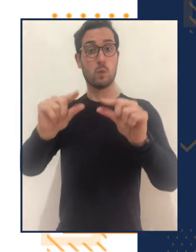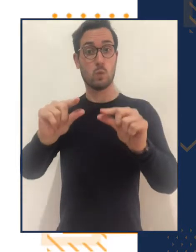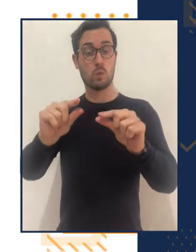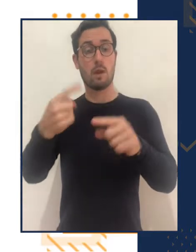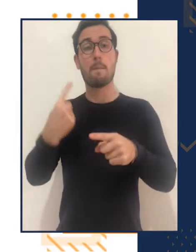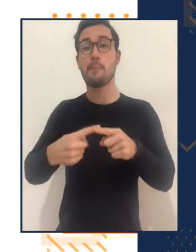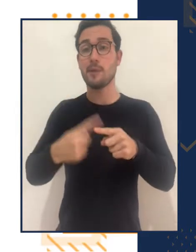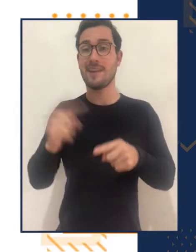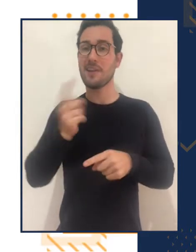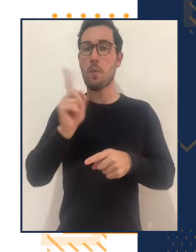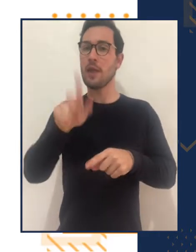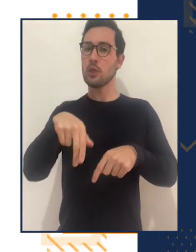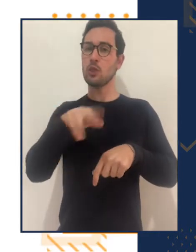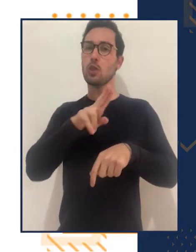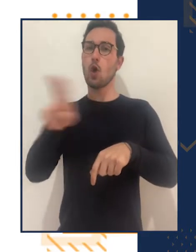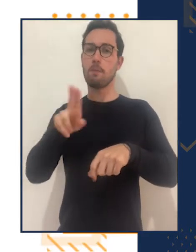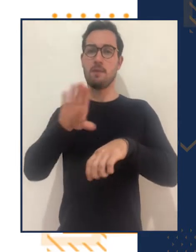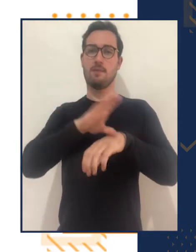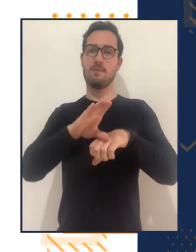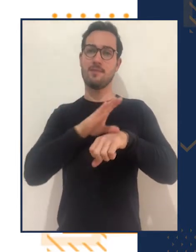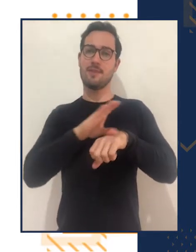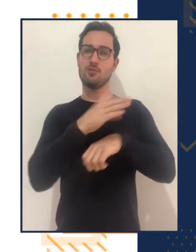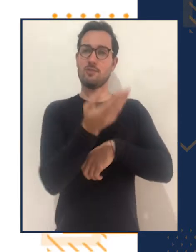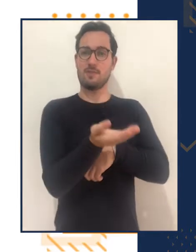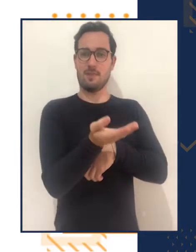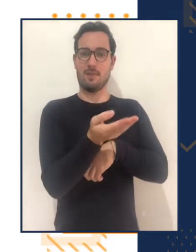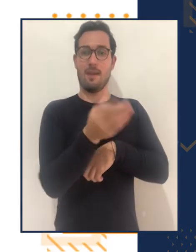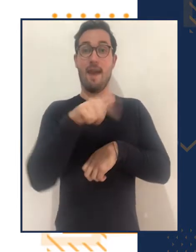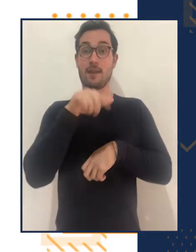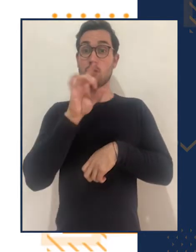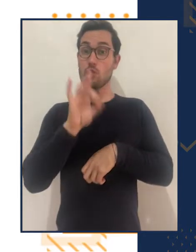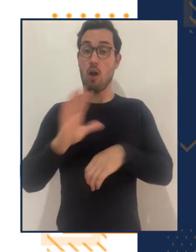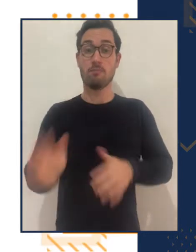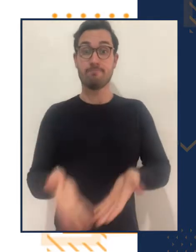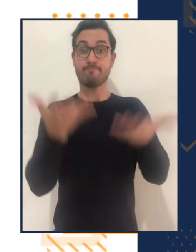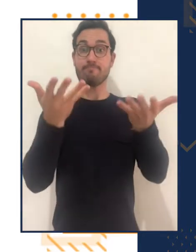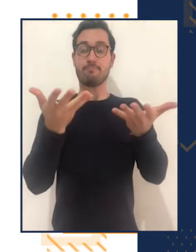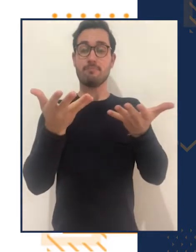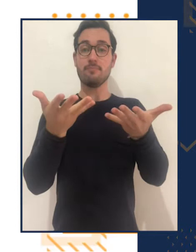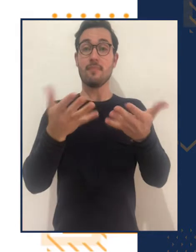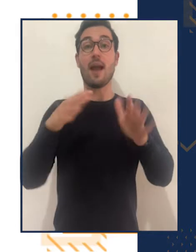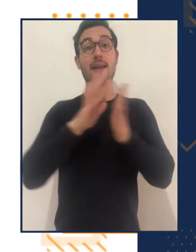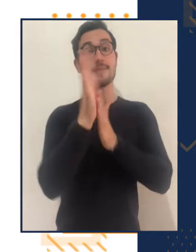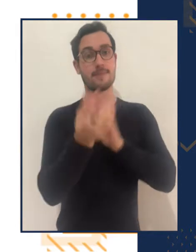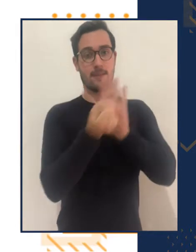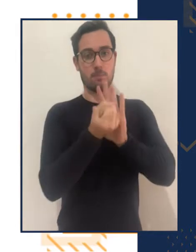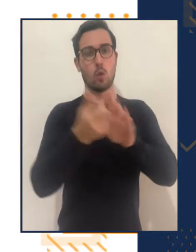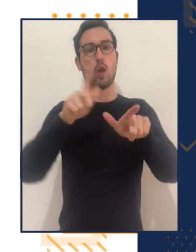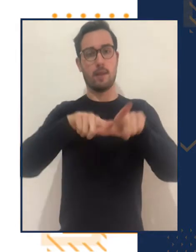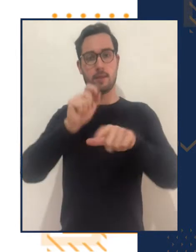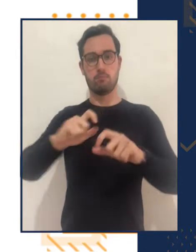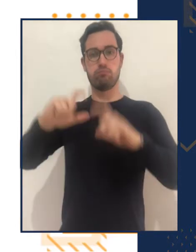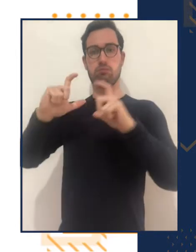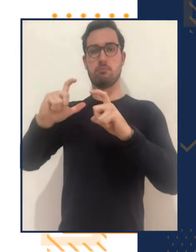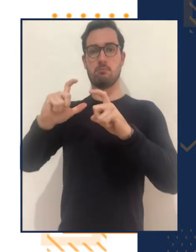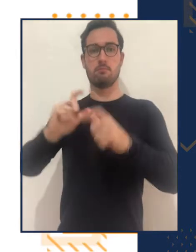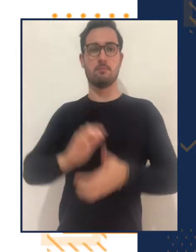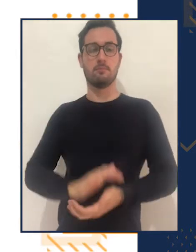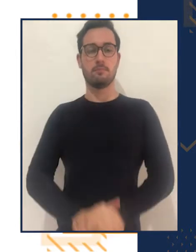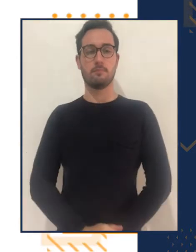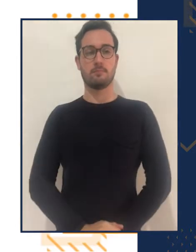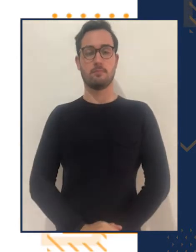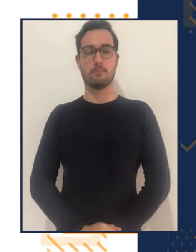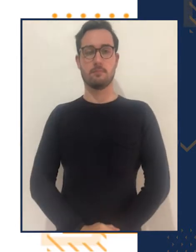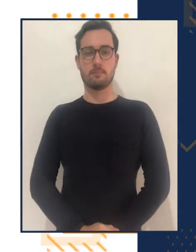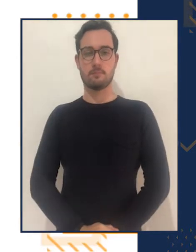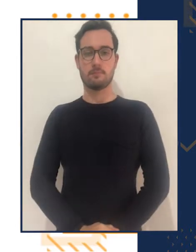em letra minúscula, porque não é o nome do cientista em si, é uma homenagem. E o símbolo é em letra maiúscula,